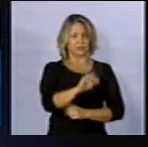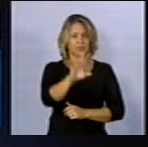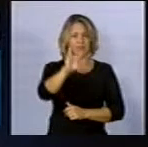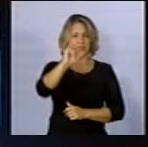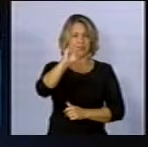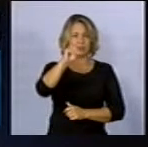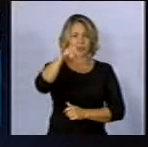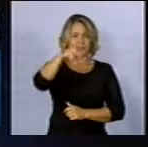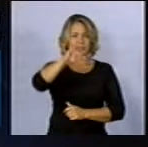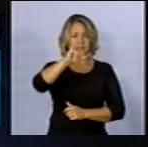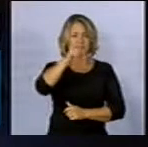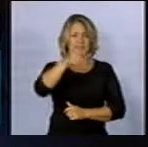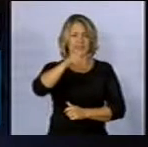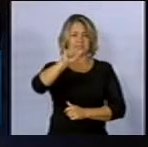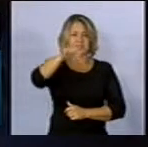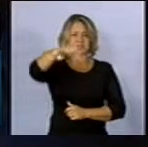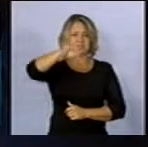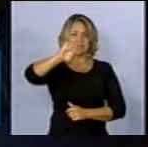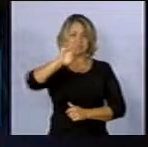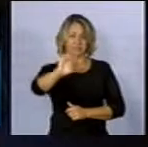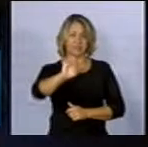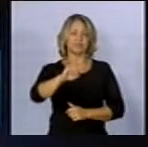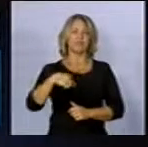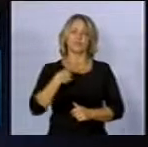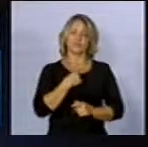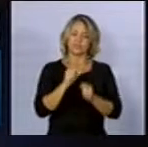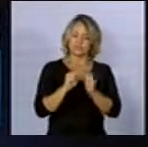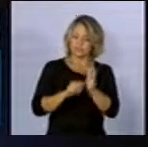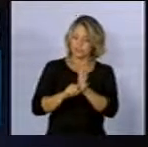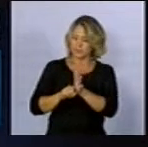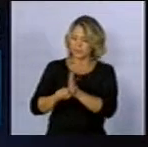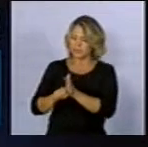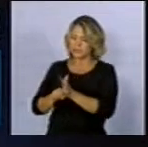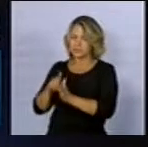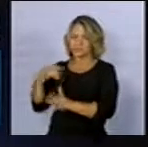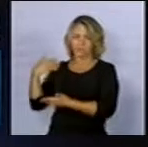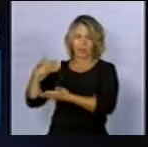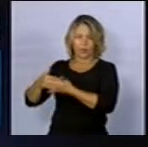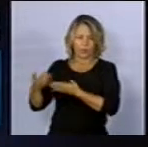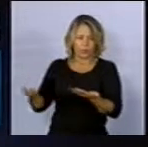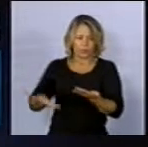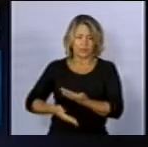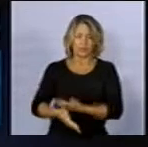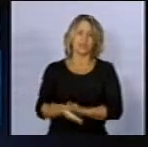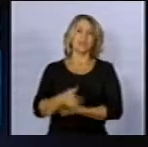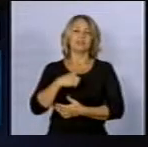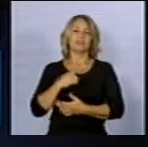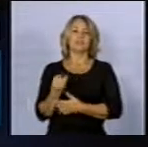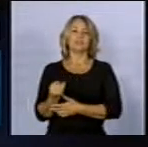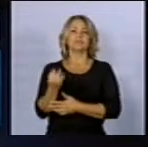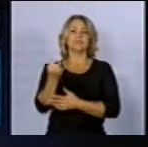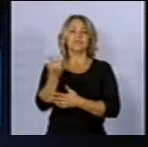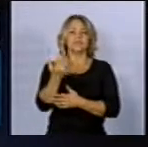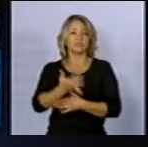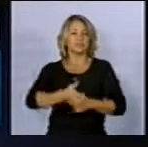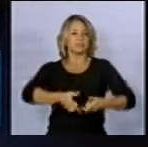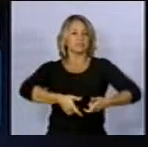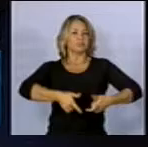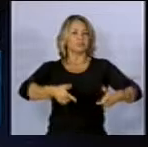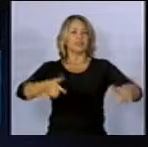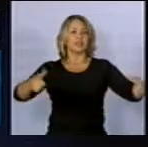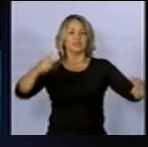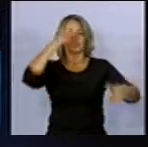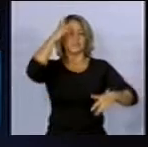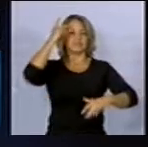ionizante nós fizemos recentemente uma pesquisa e nós temos um número altíssimo de